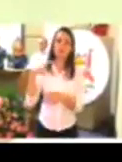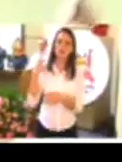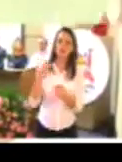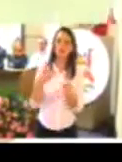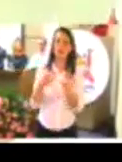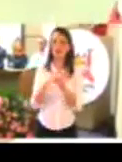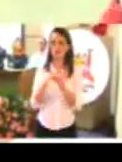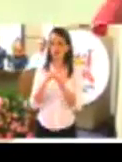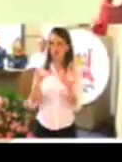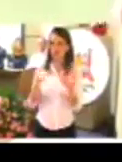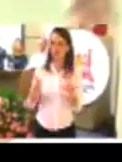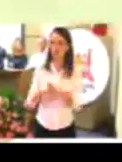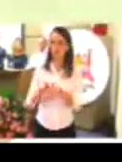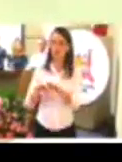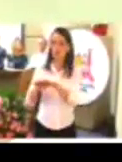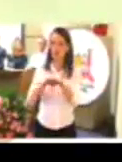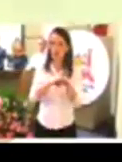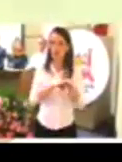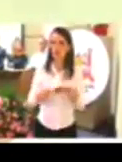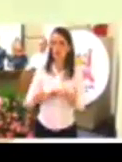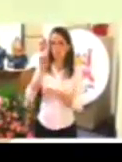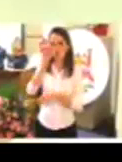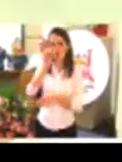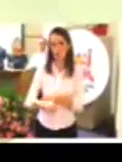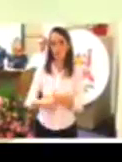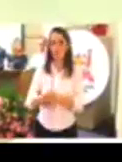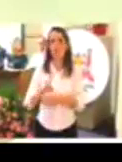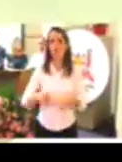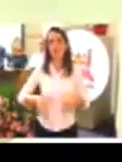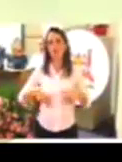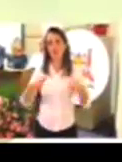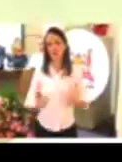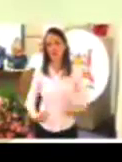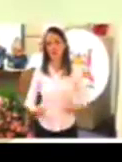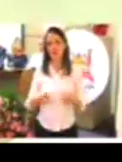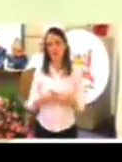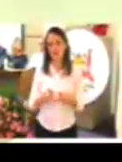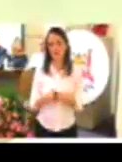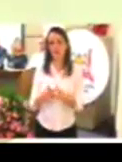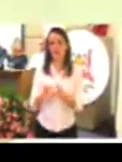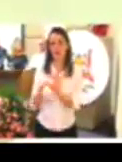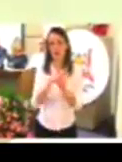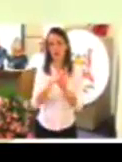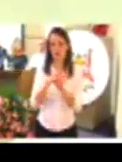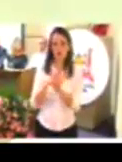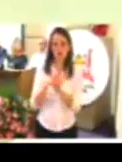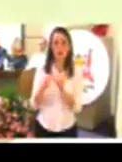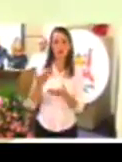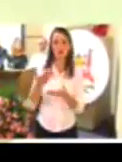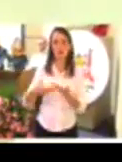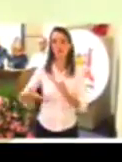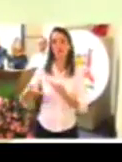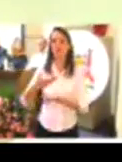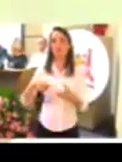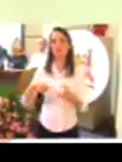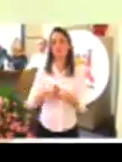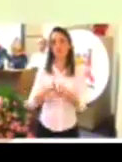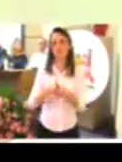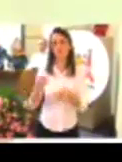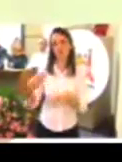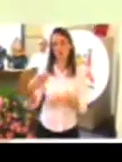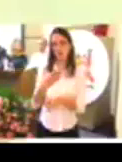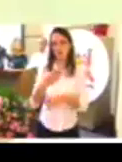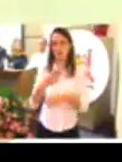democráticas, proporcionando igualdade de direitos humanos, promovendo a união e oportunizando novas atitudes